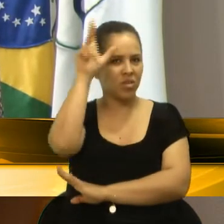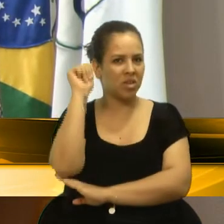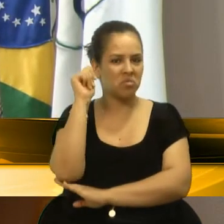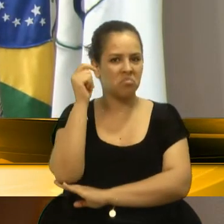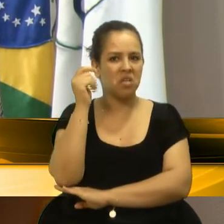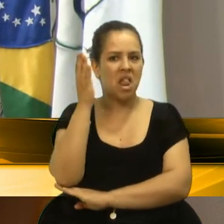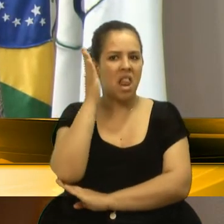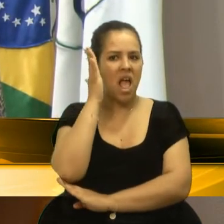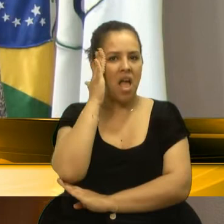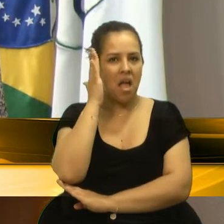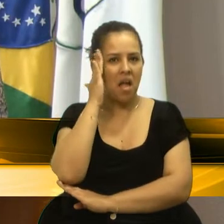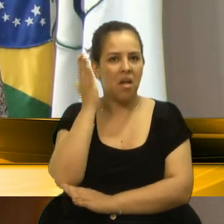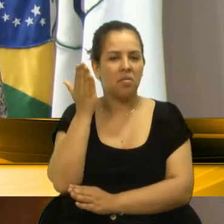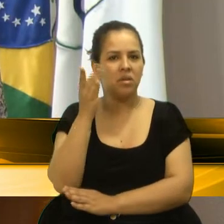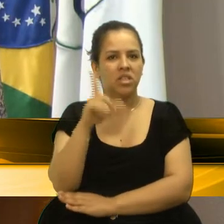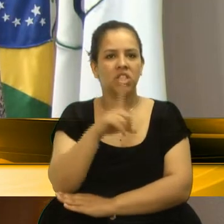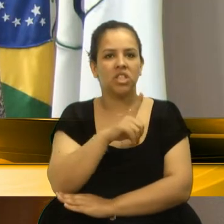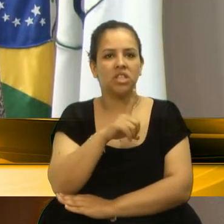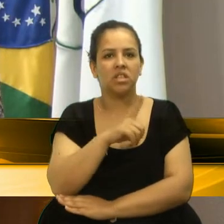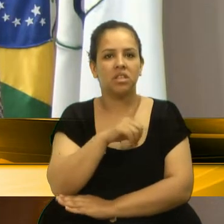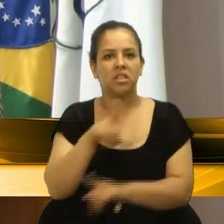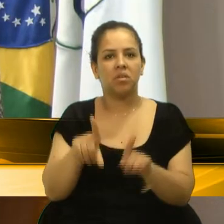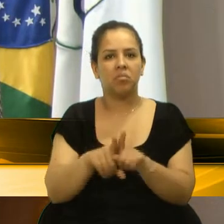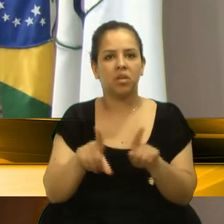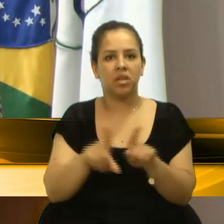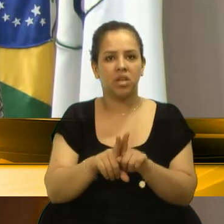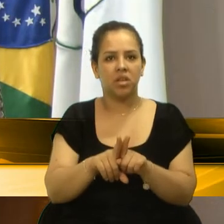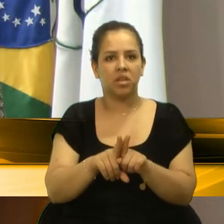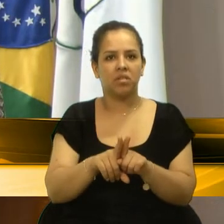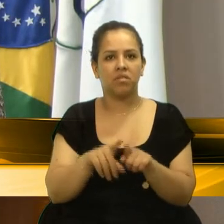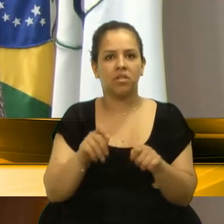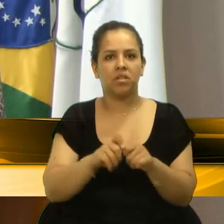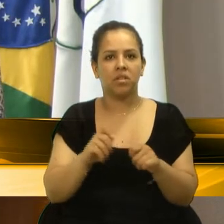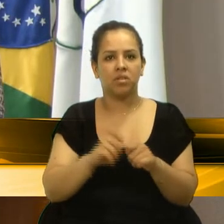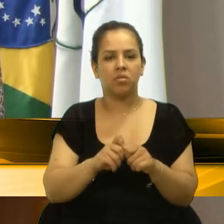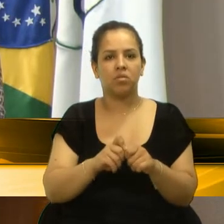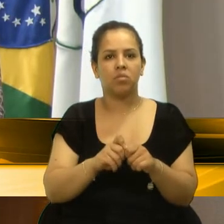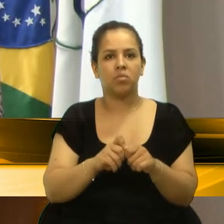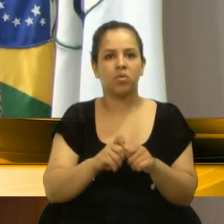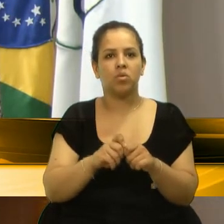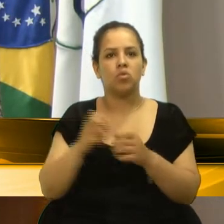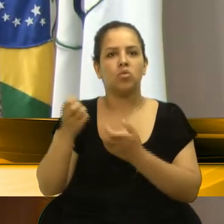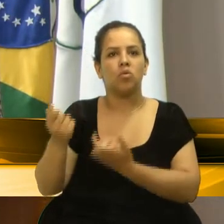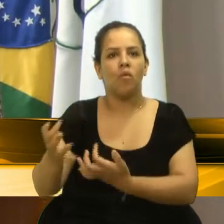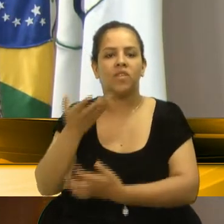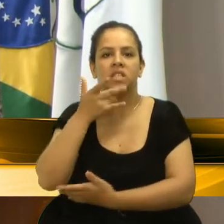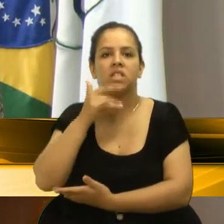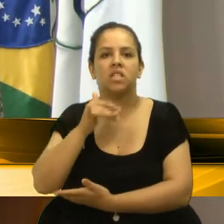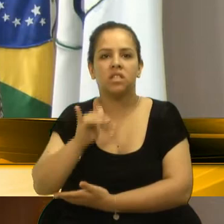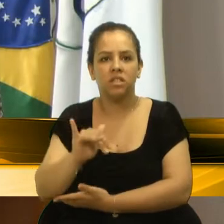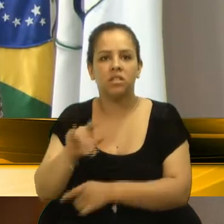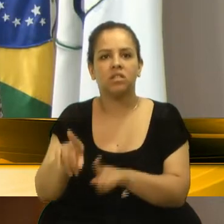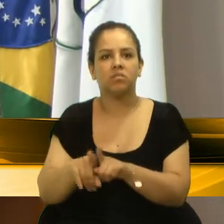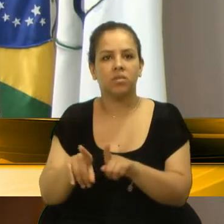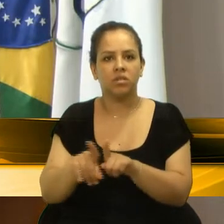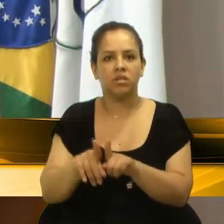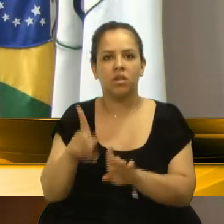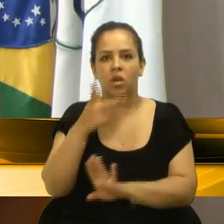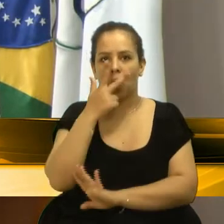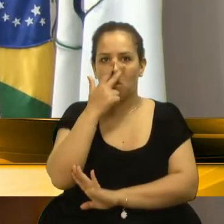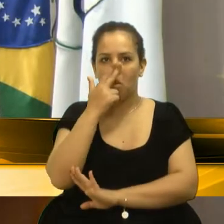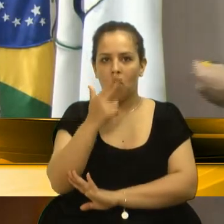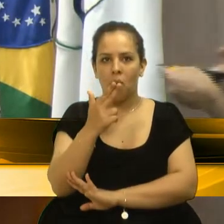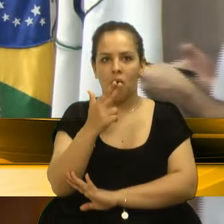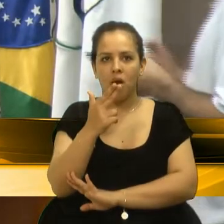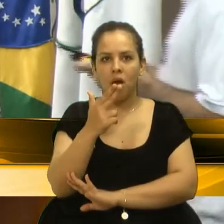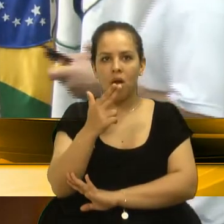notícia, de ter também ferido o Estatuto da Criança e do Adolescente, por exemplo, com atentados de